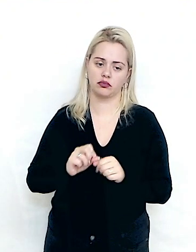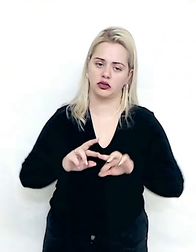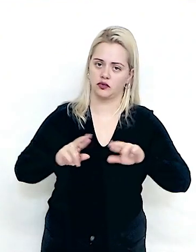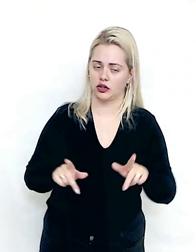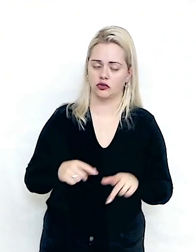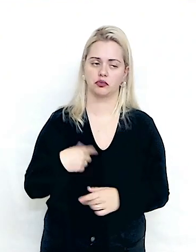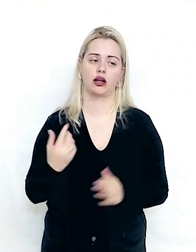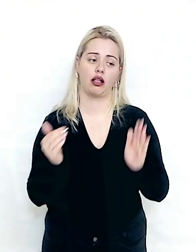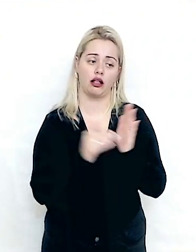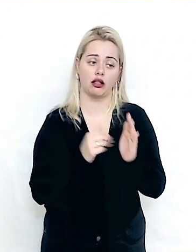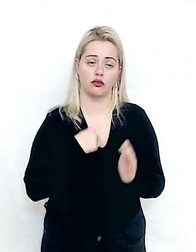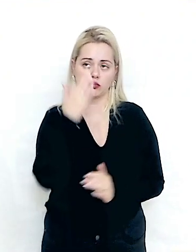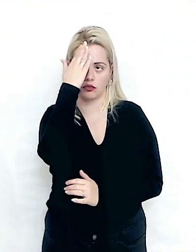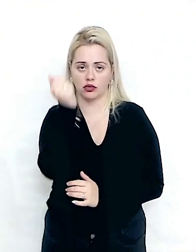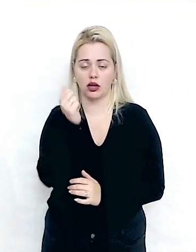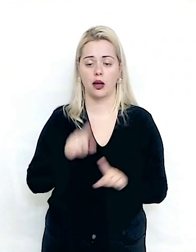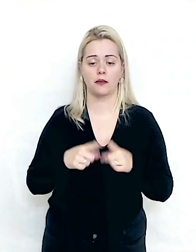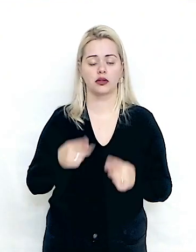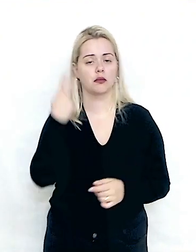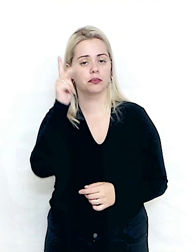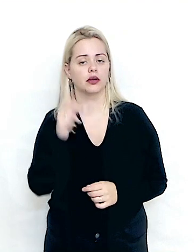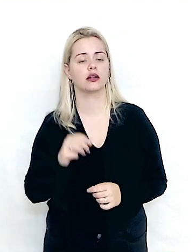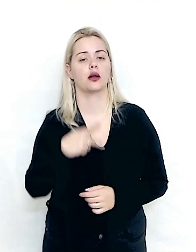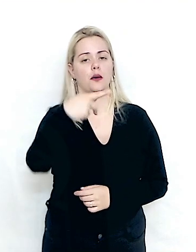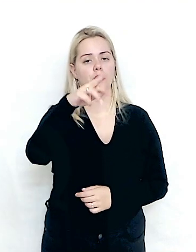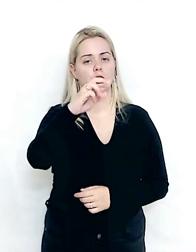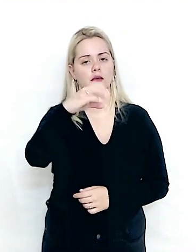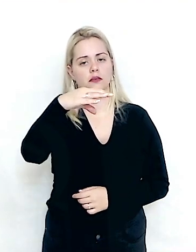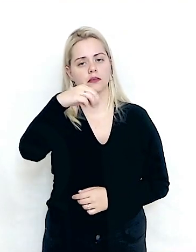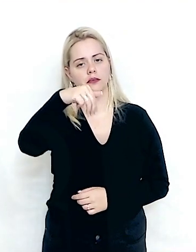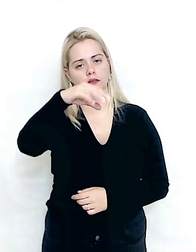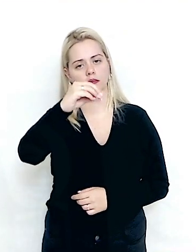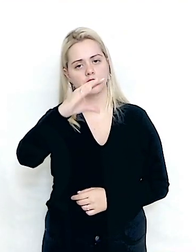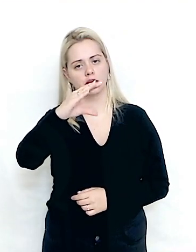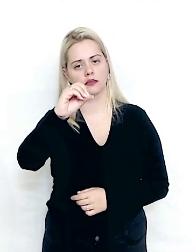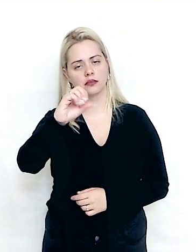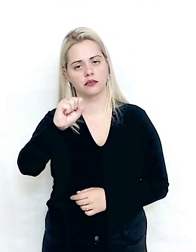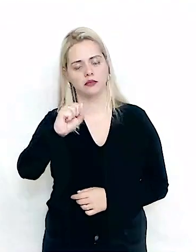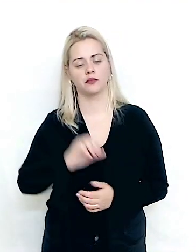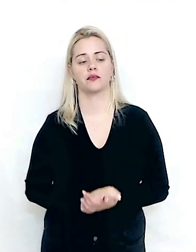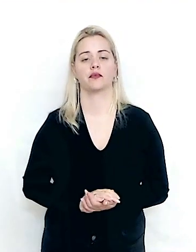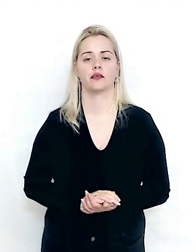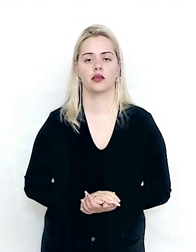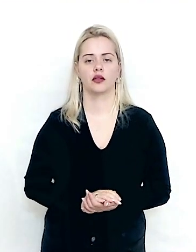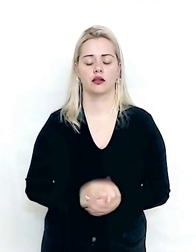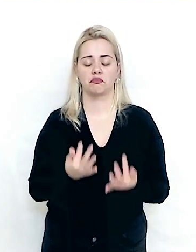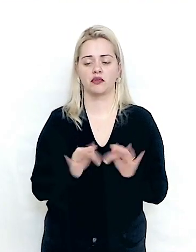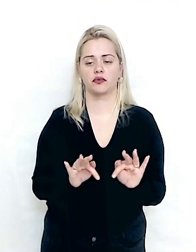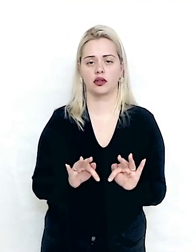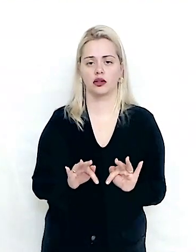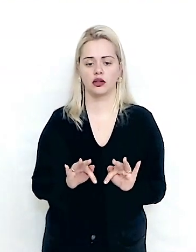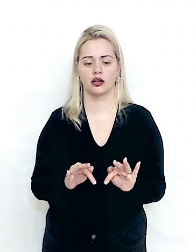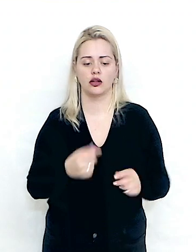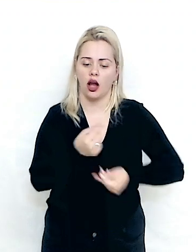onde a gente saiba, para a promoção do desenvolvimento nacional, né, para a promoção, enfim,